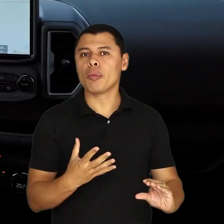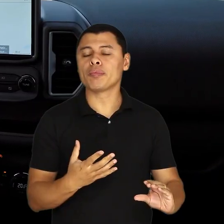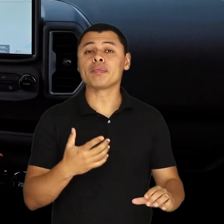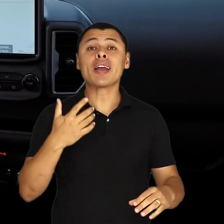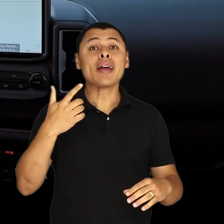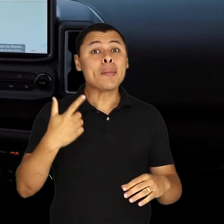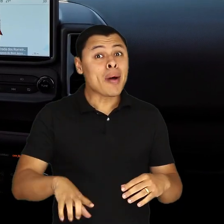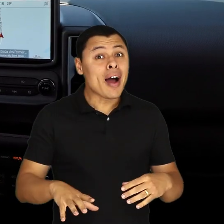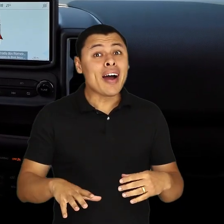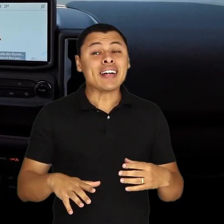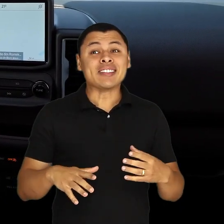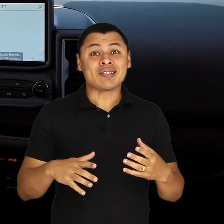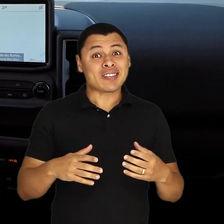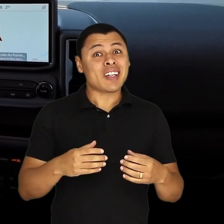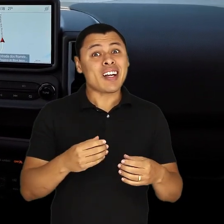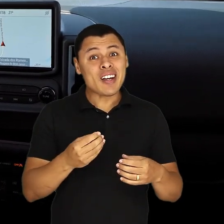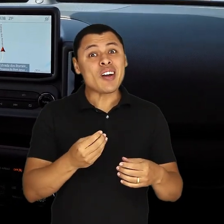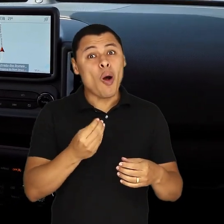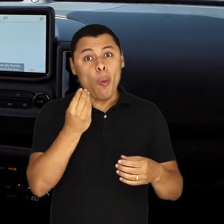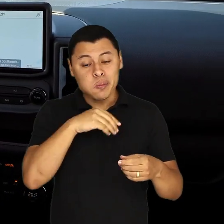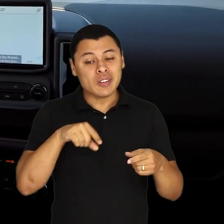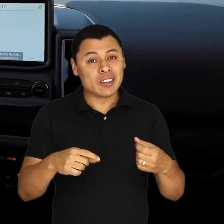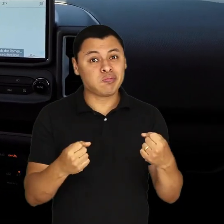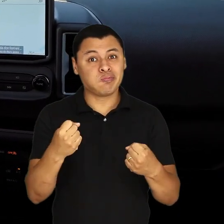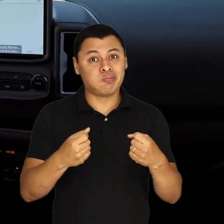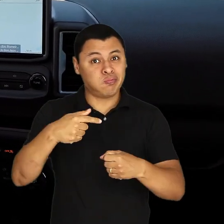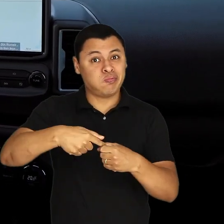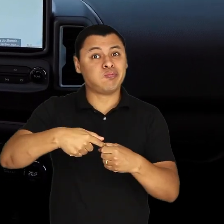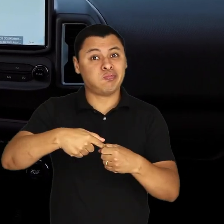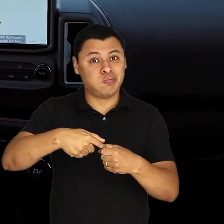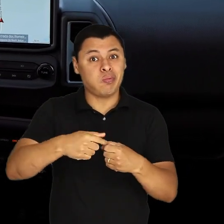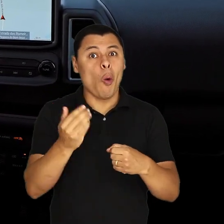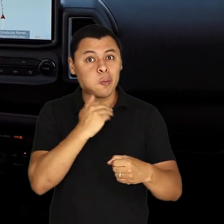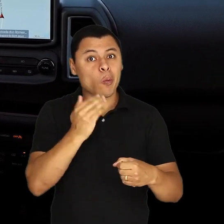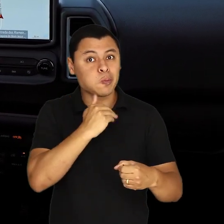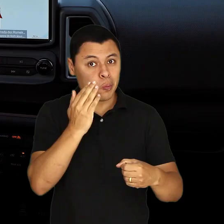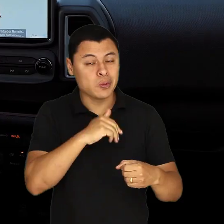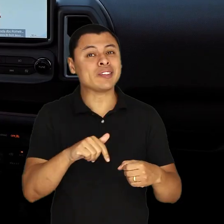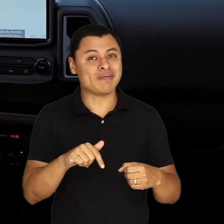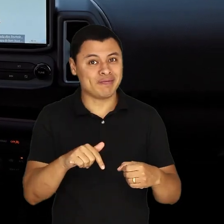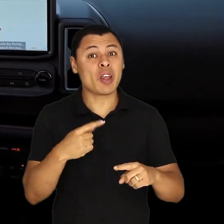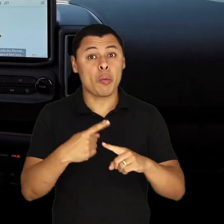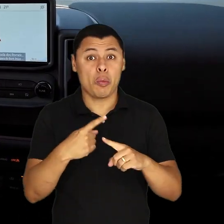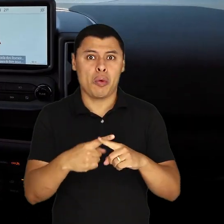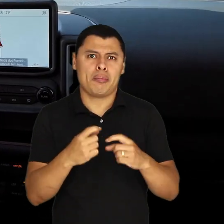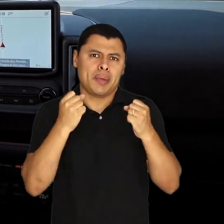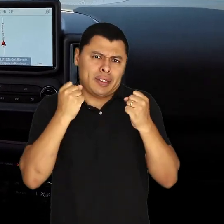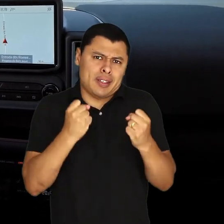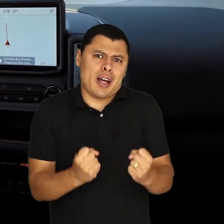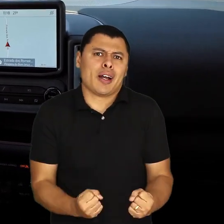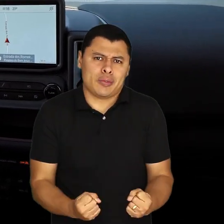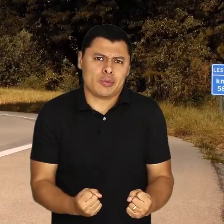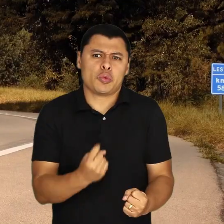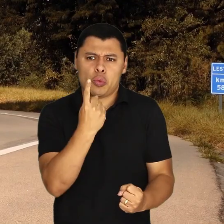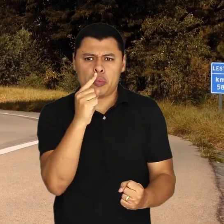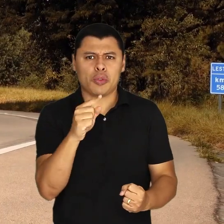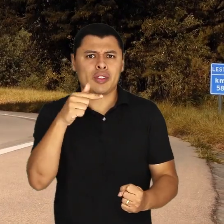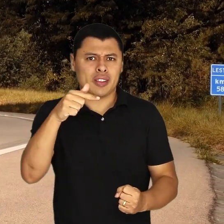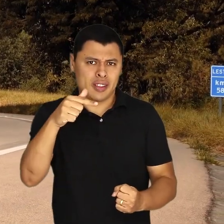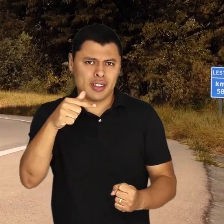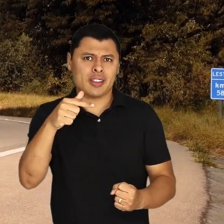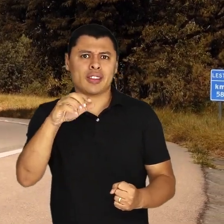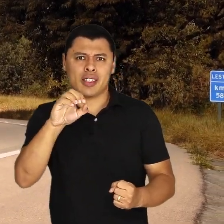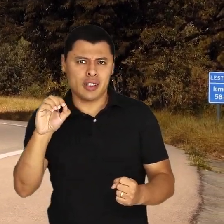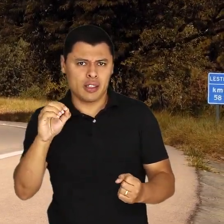interessante. E consumo também foi uma coisa bem interessante que rolou aqui, pessoal. A gente está falando de veículo de 1.700 kg,